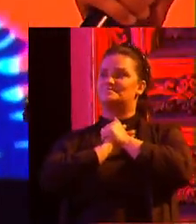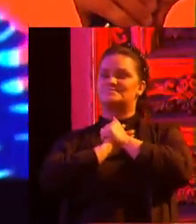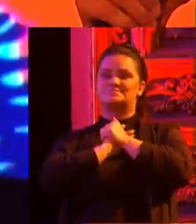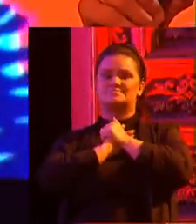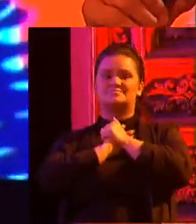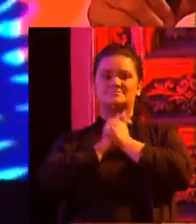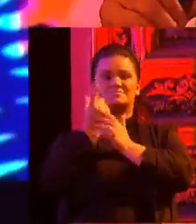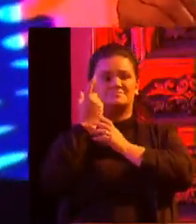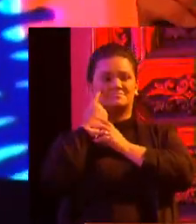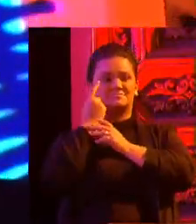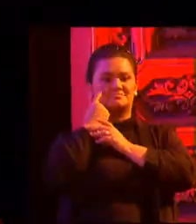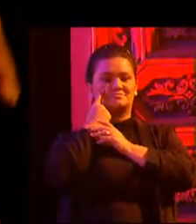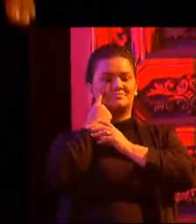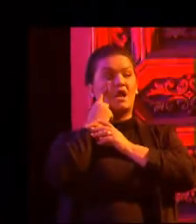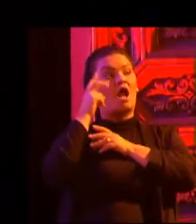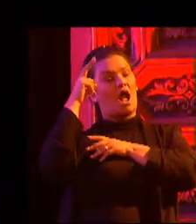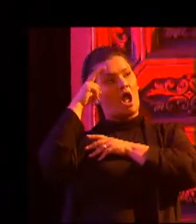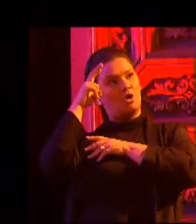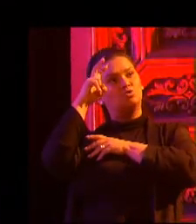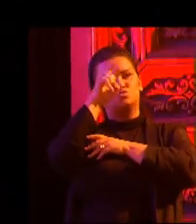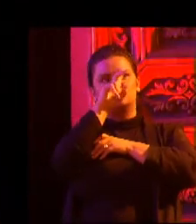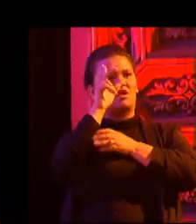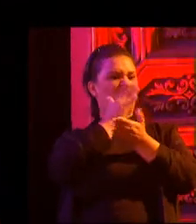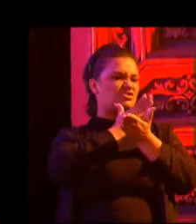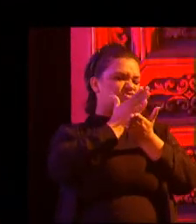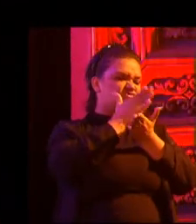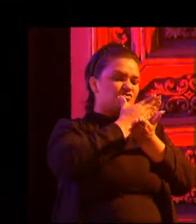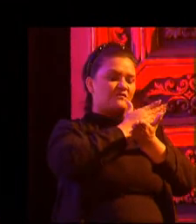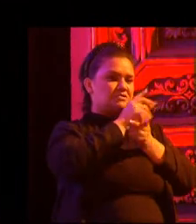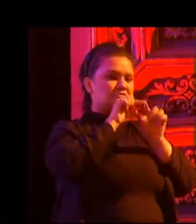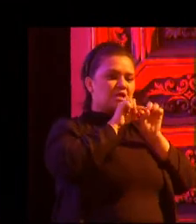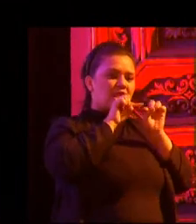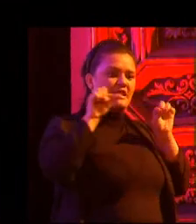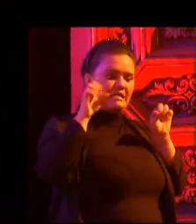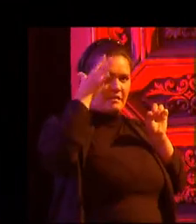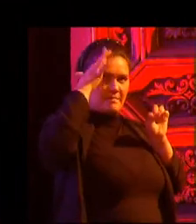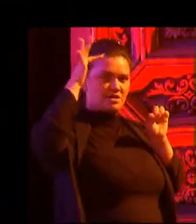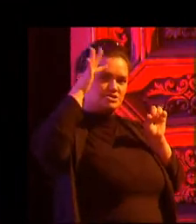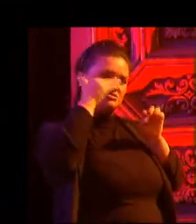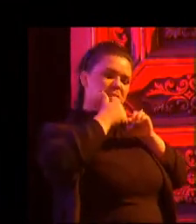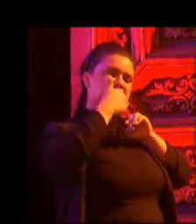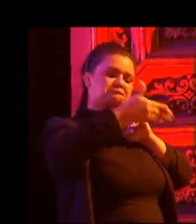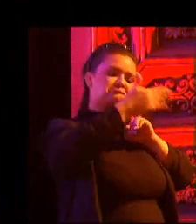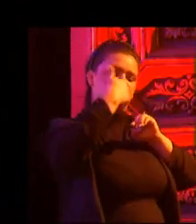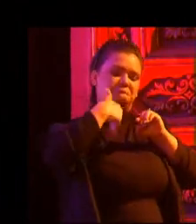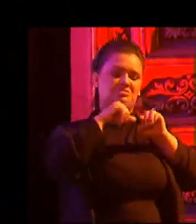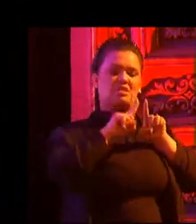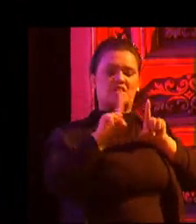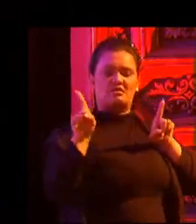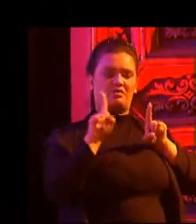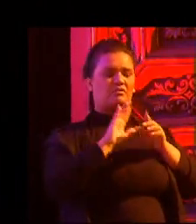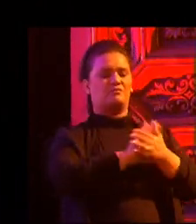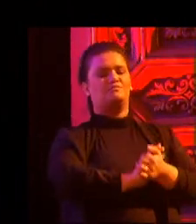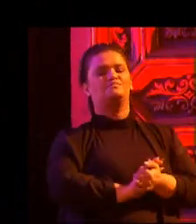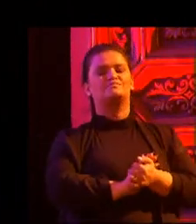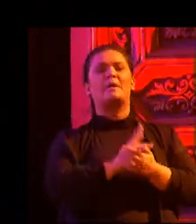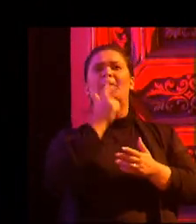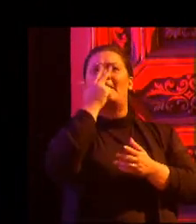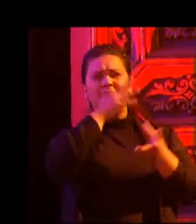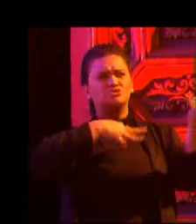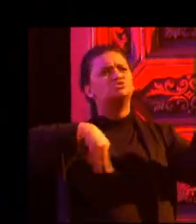Olha, a cultura, ela não é dividida por essa linha imaginária que a gente chama de fronteira, né? Ela se